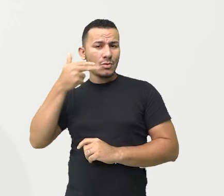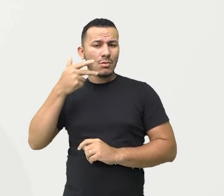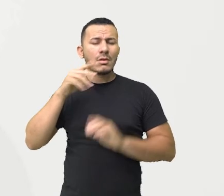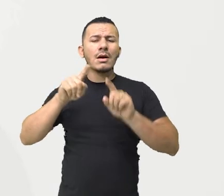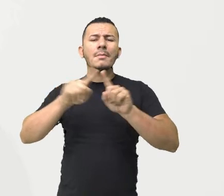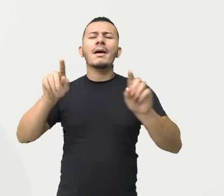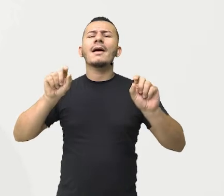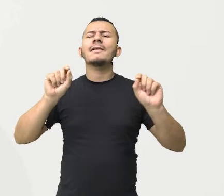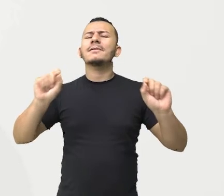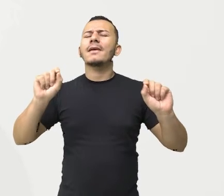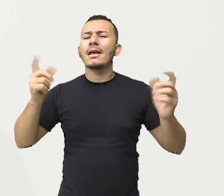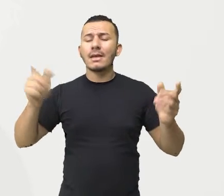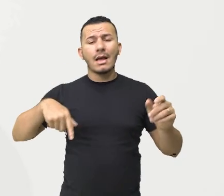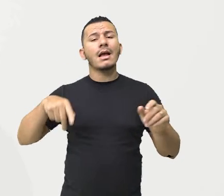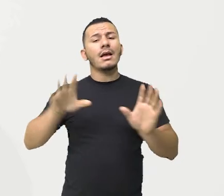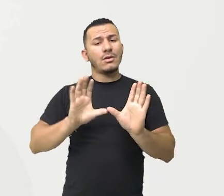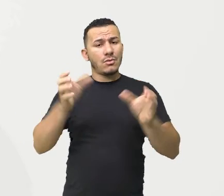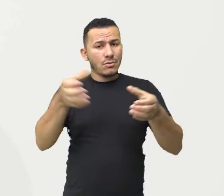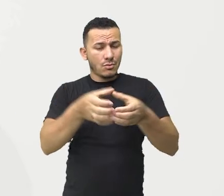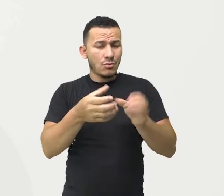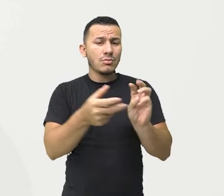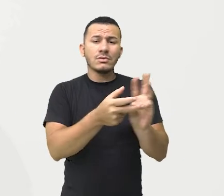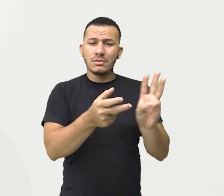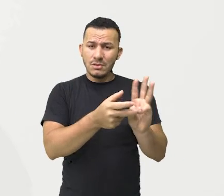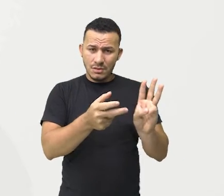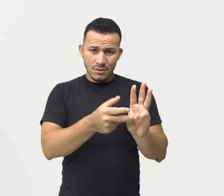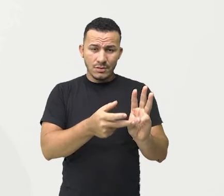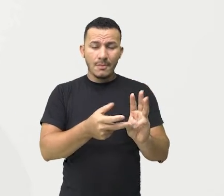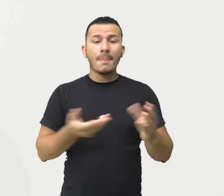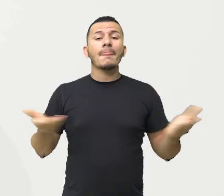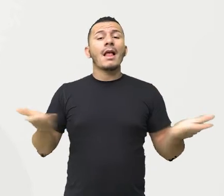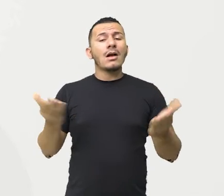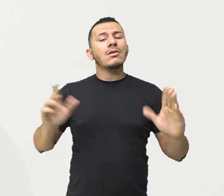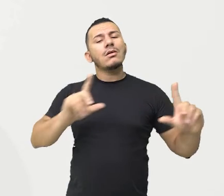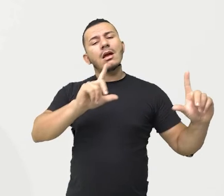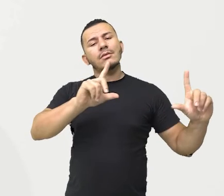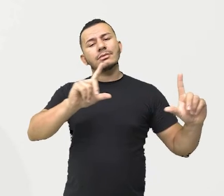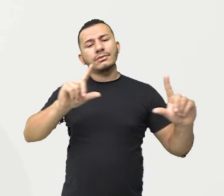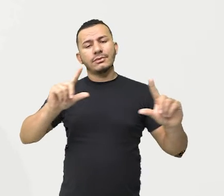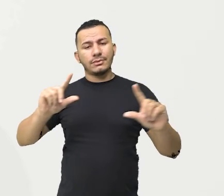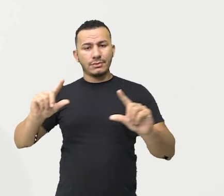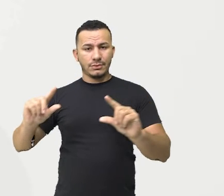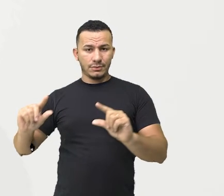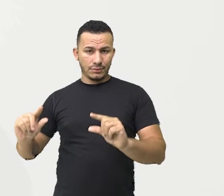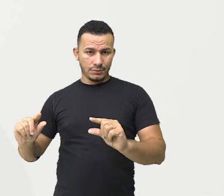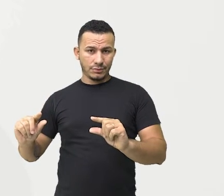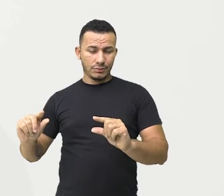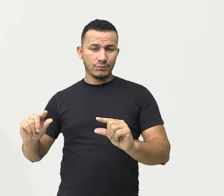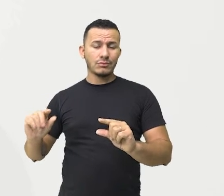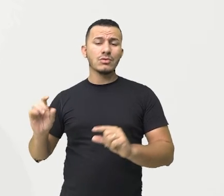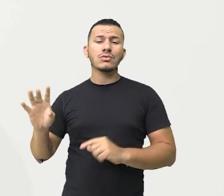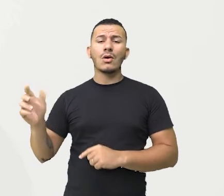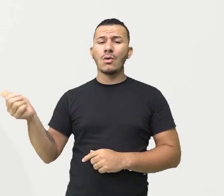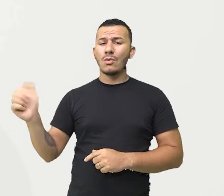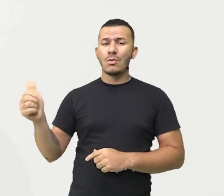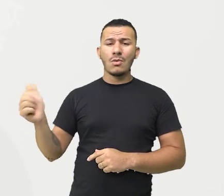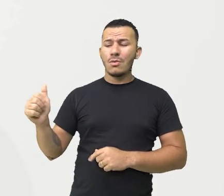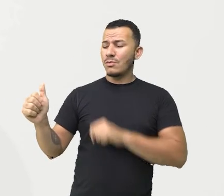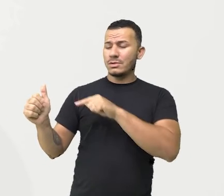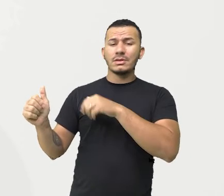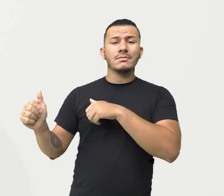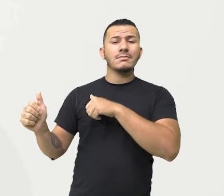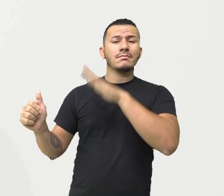fala? Nossos povos indígenas. E olha como estão agora. Somente 11 são os